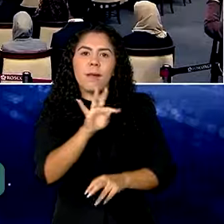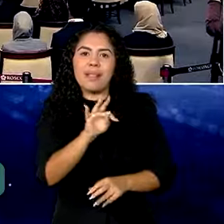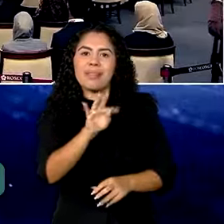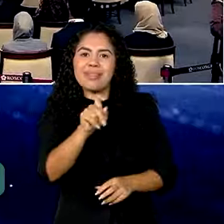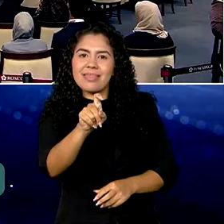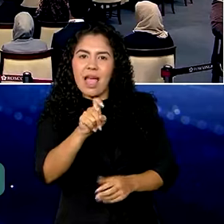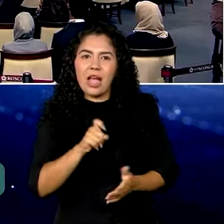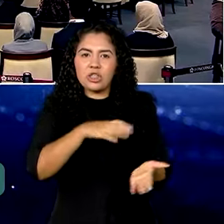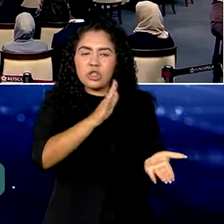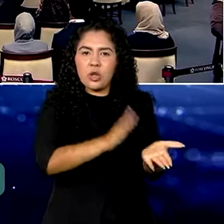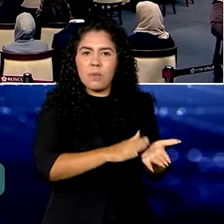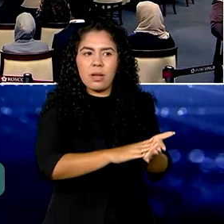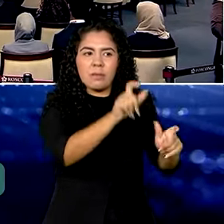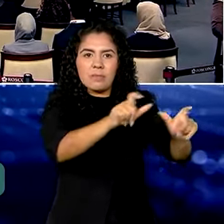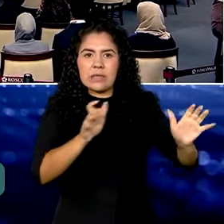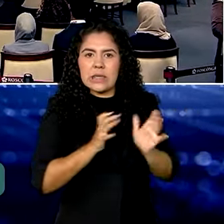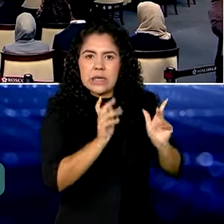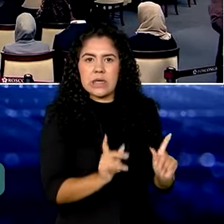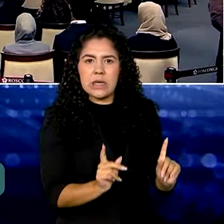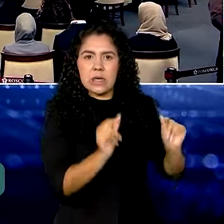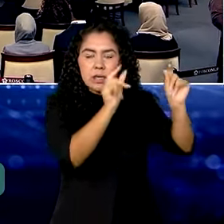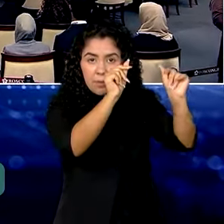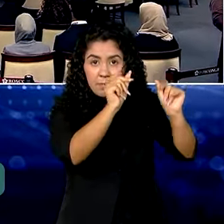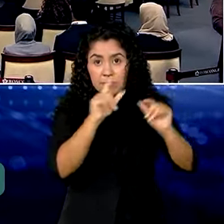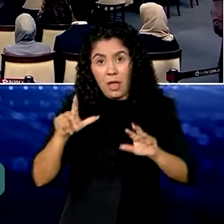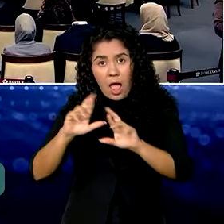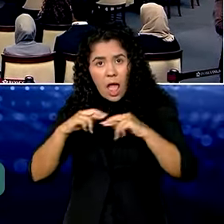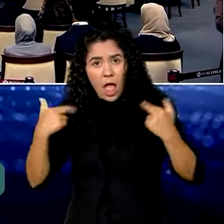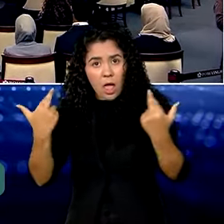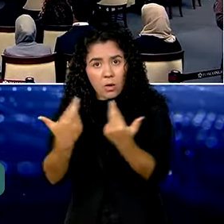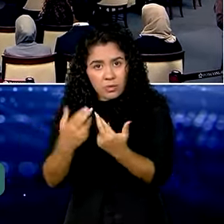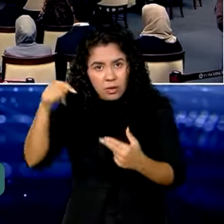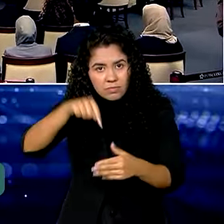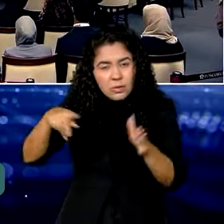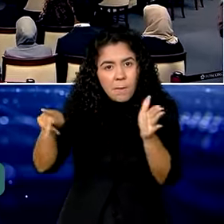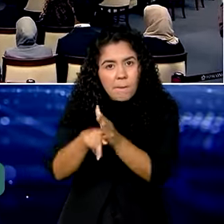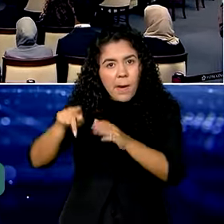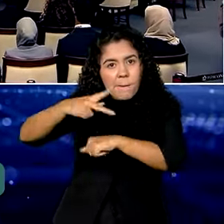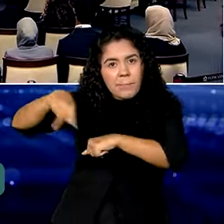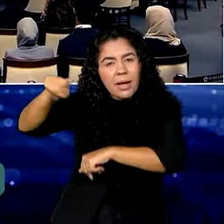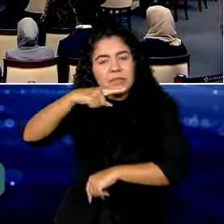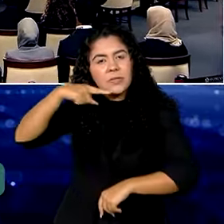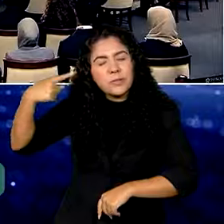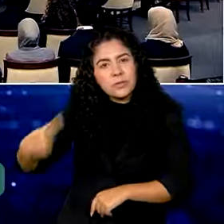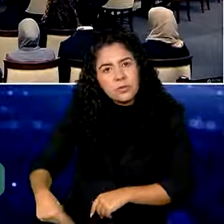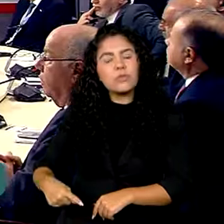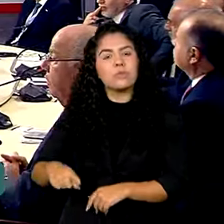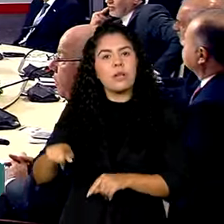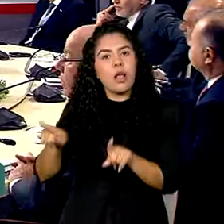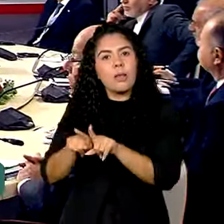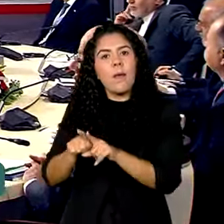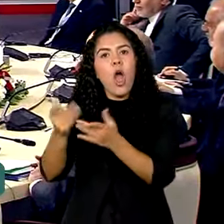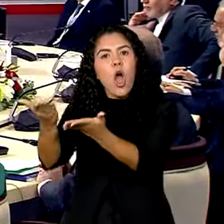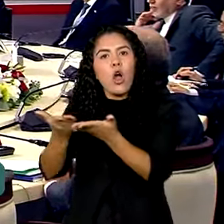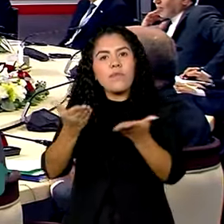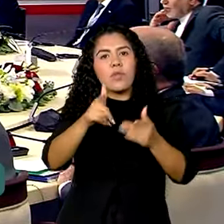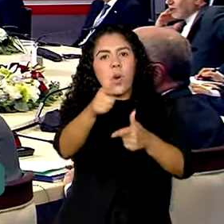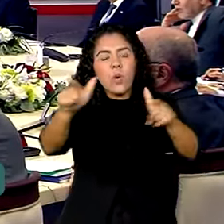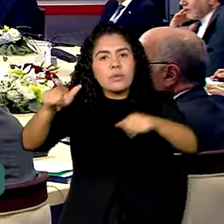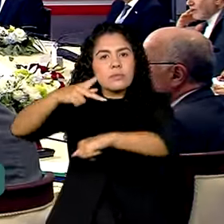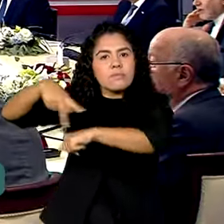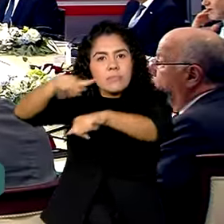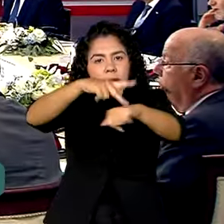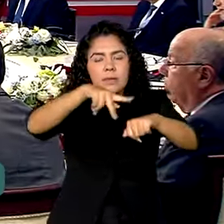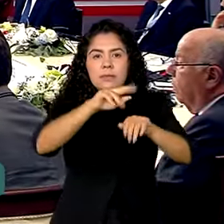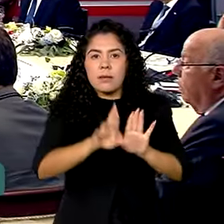super-ricos. Na reunião, que acontece em Kazan, na Rússia, o presidente brasileiro convidou os países membros a aderirem à